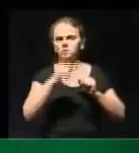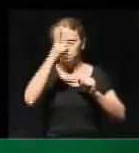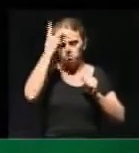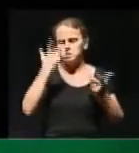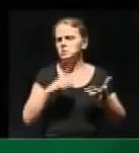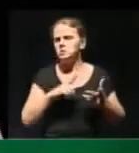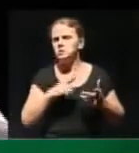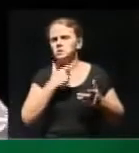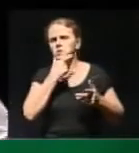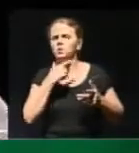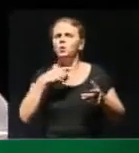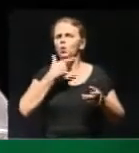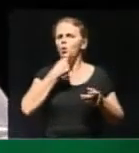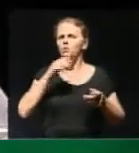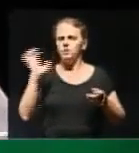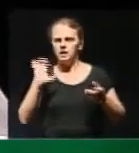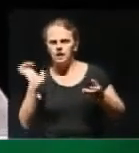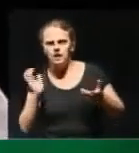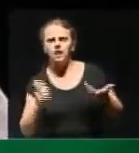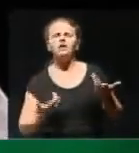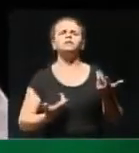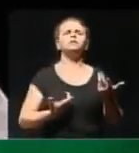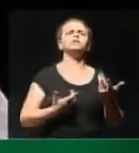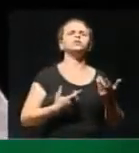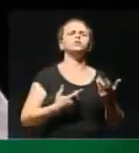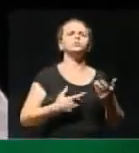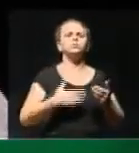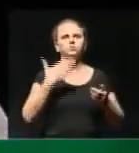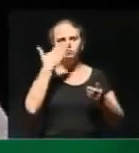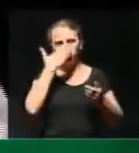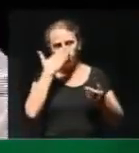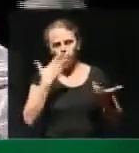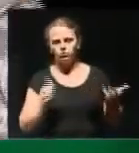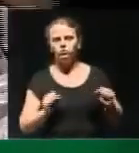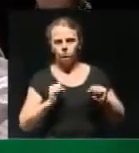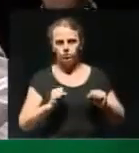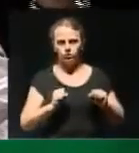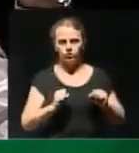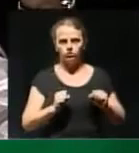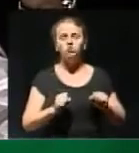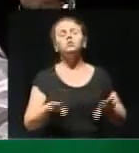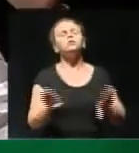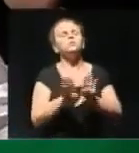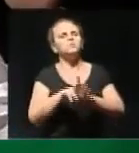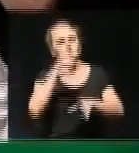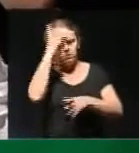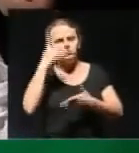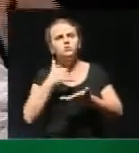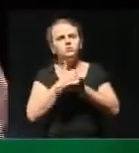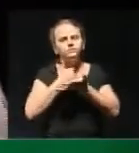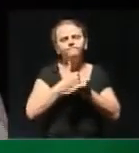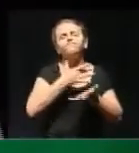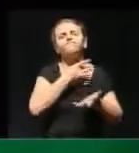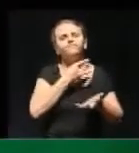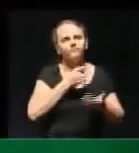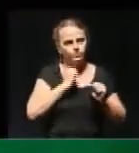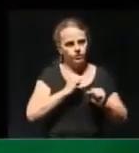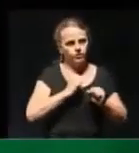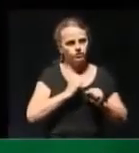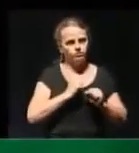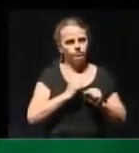sexo com homens e também pessoas que usam droga endovenosa? Sim, porque o estudo que eu acabei de apresentar, esses resultados, se